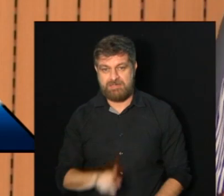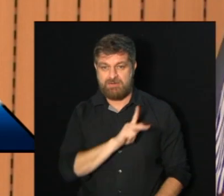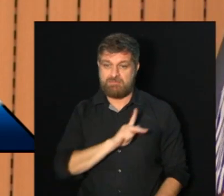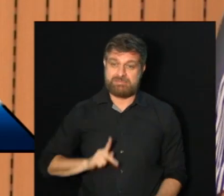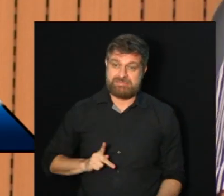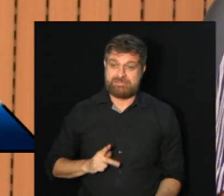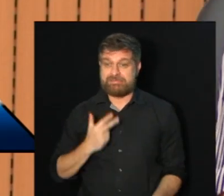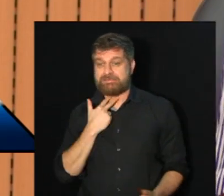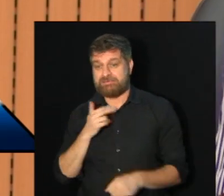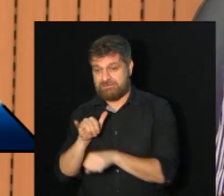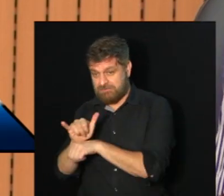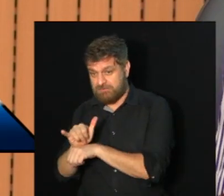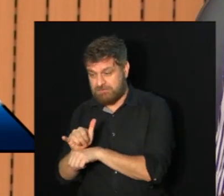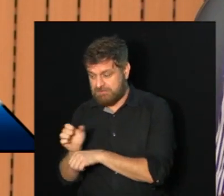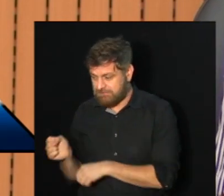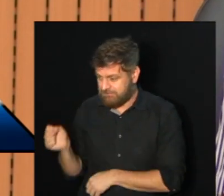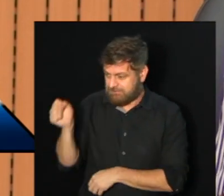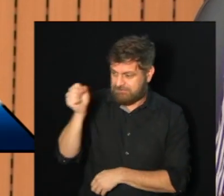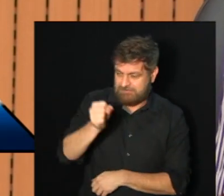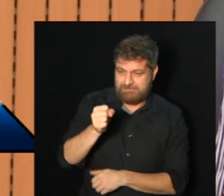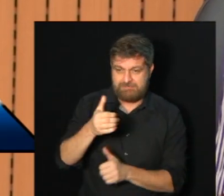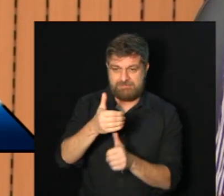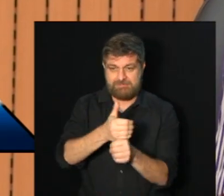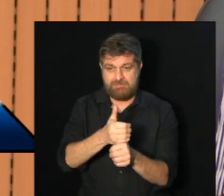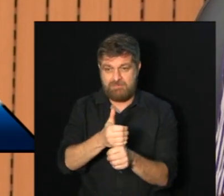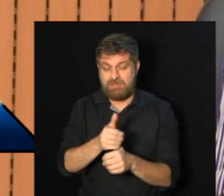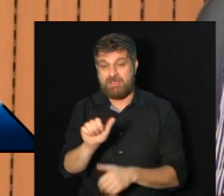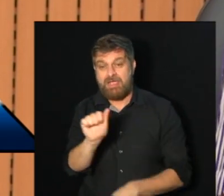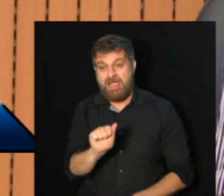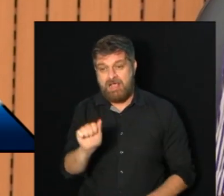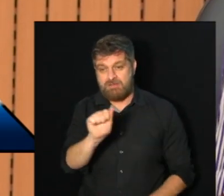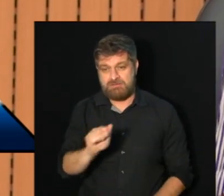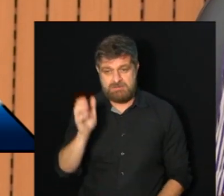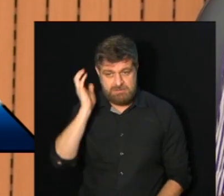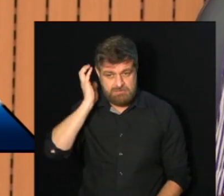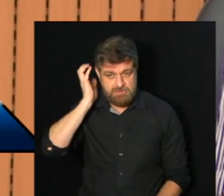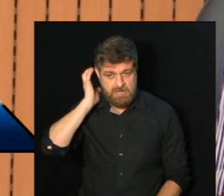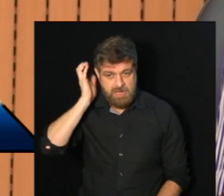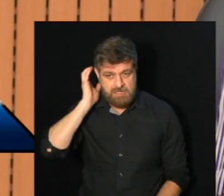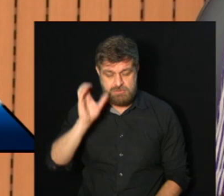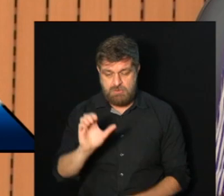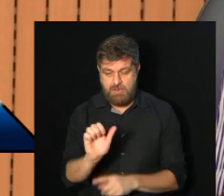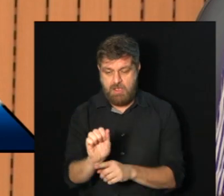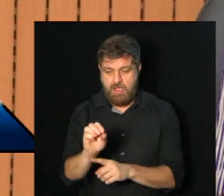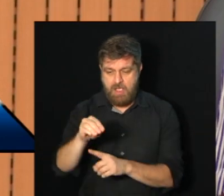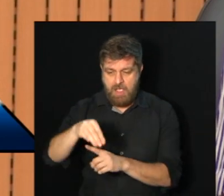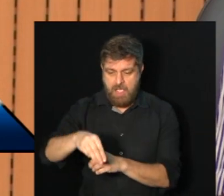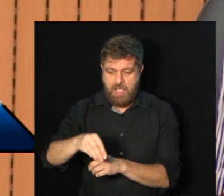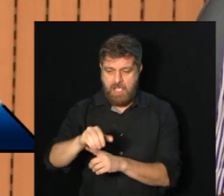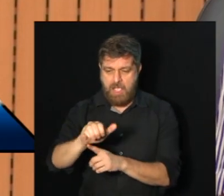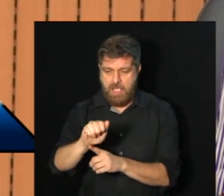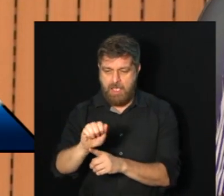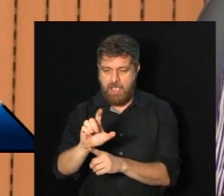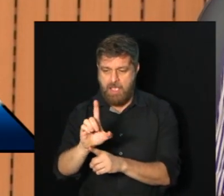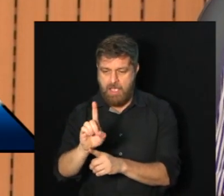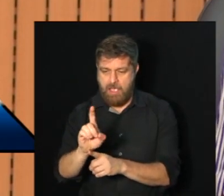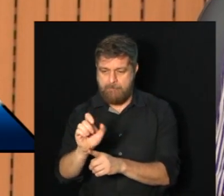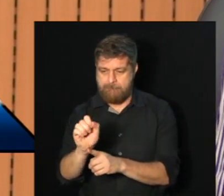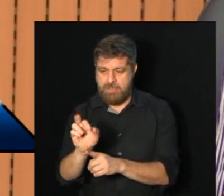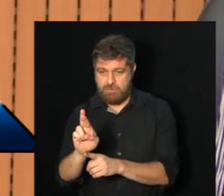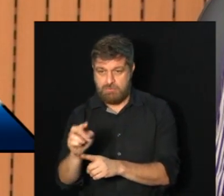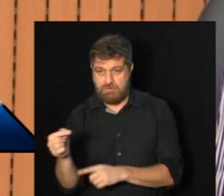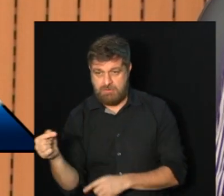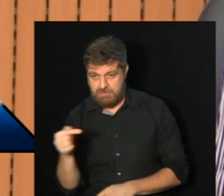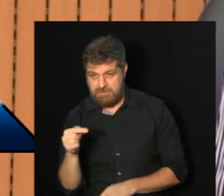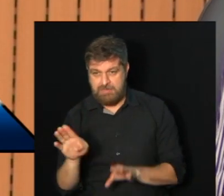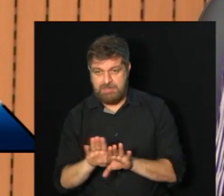pôde estar presente, mas que preside essa associação de radioamadores. Tem aqui também à minha direita o radioamador